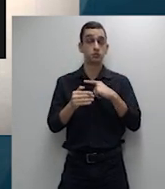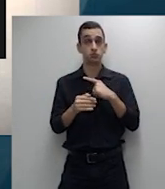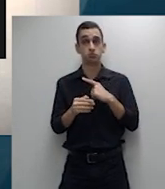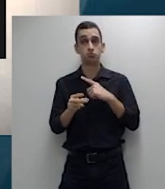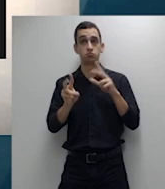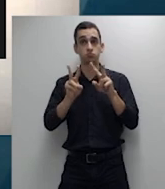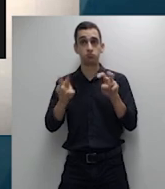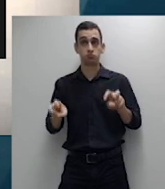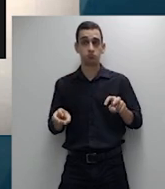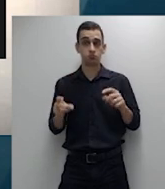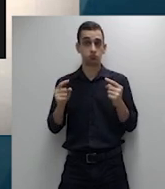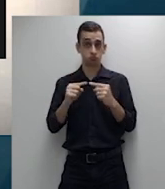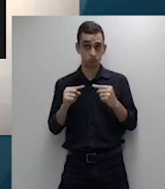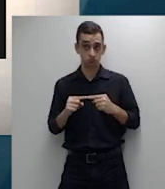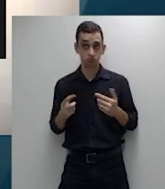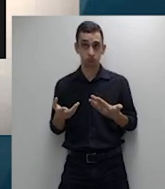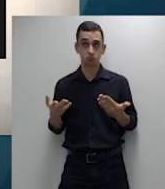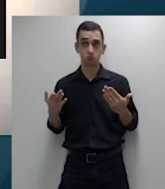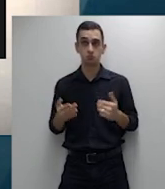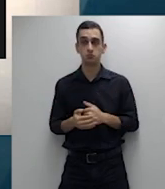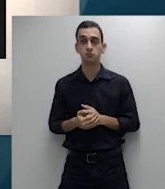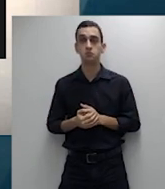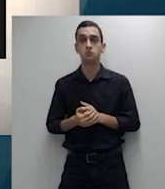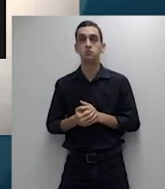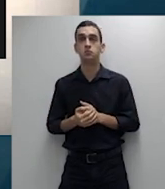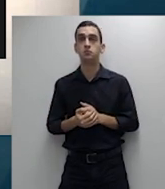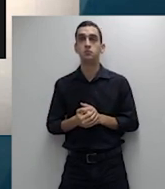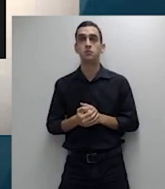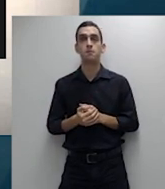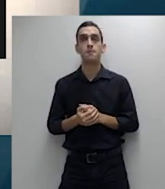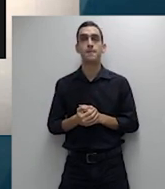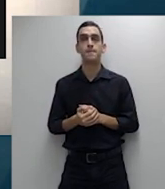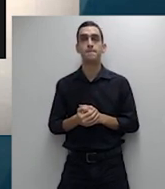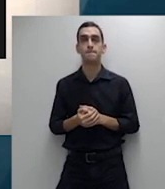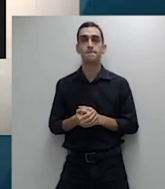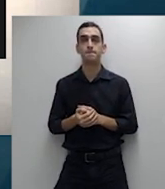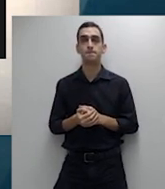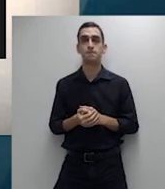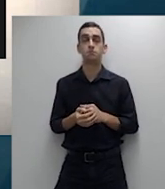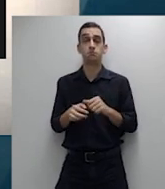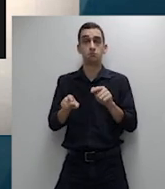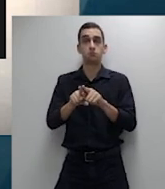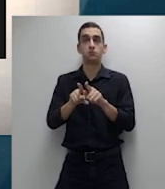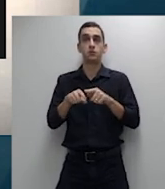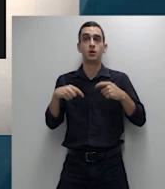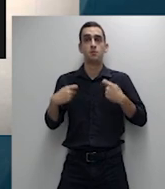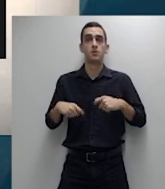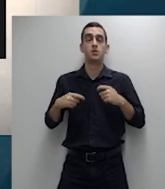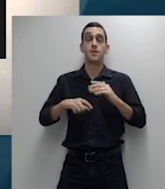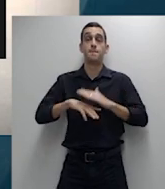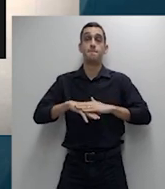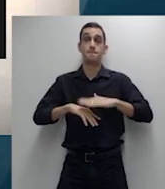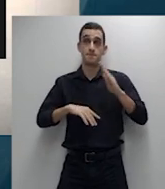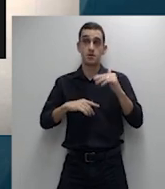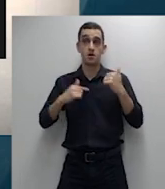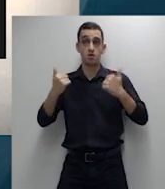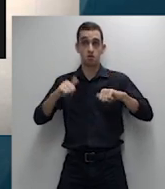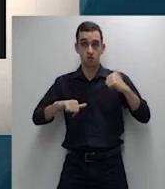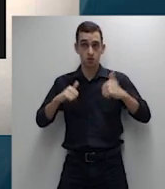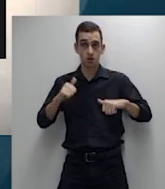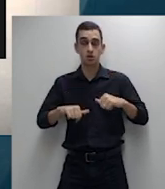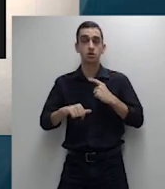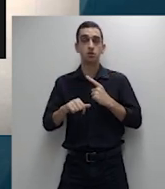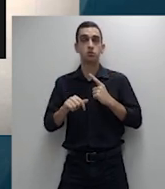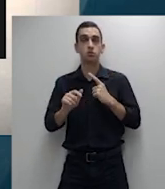nessa essa essa questão se independentemente se analisada no interesse dos dois polos